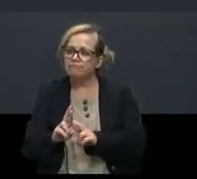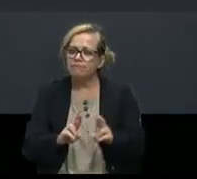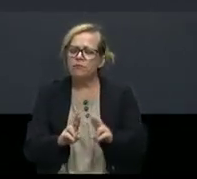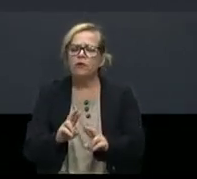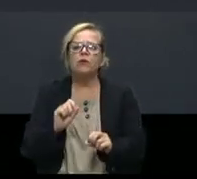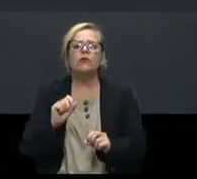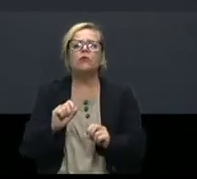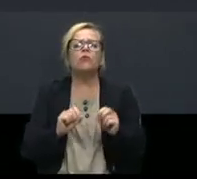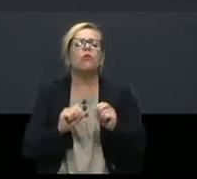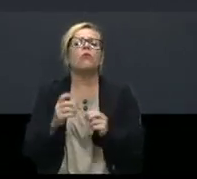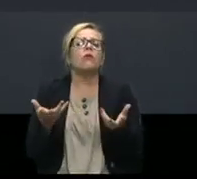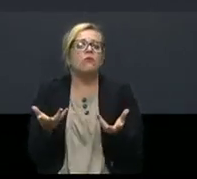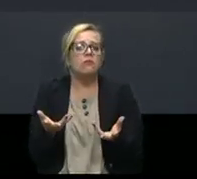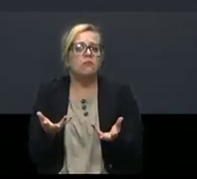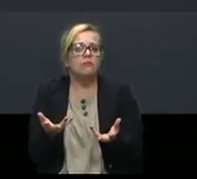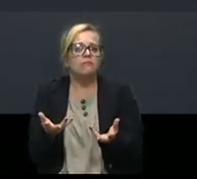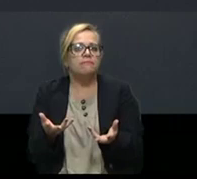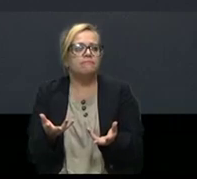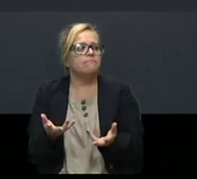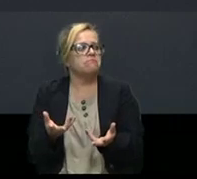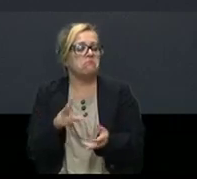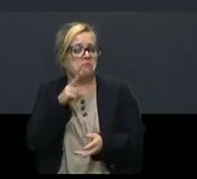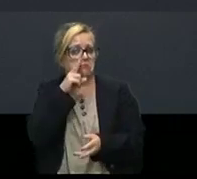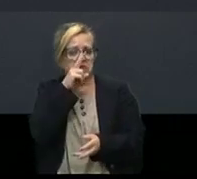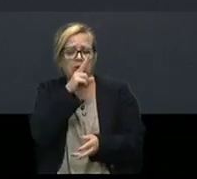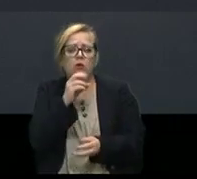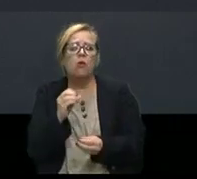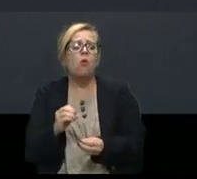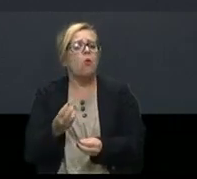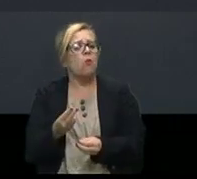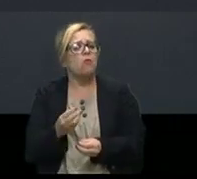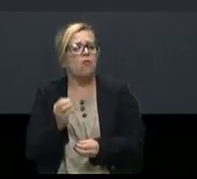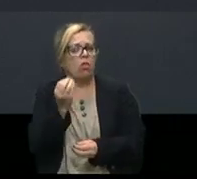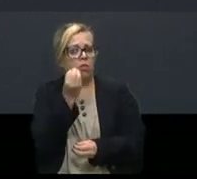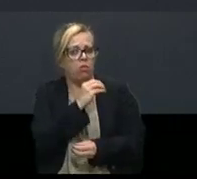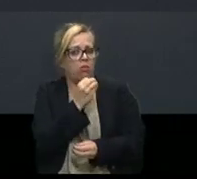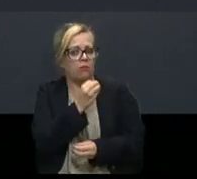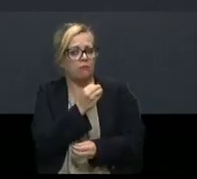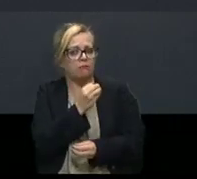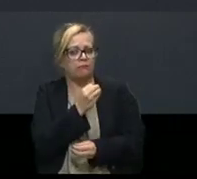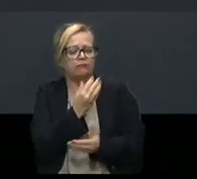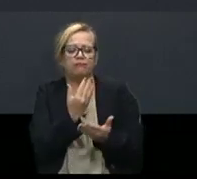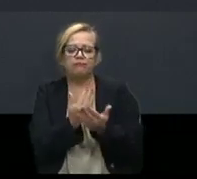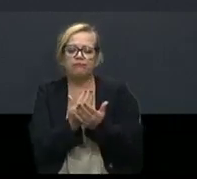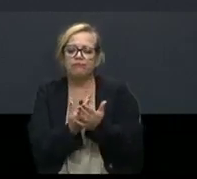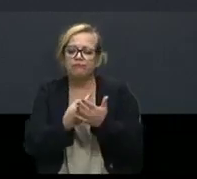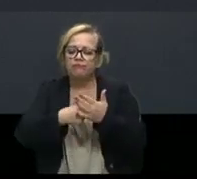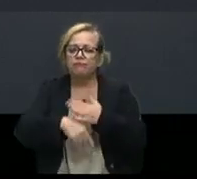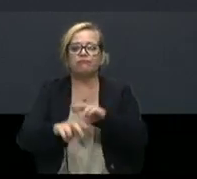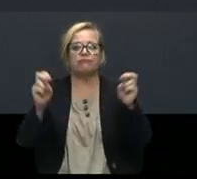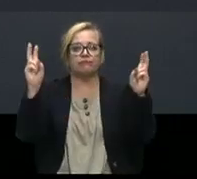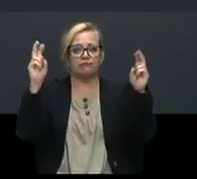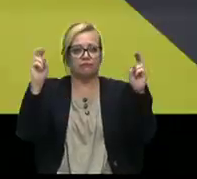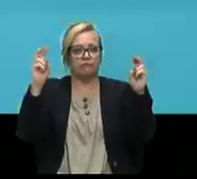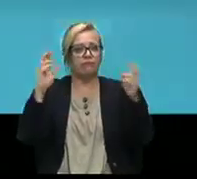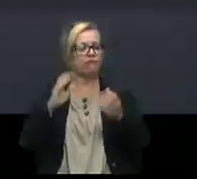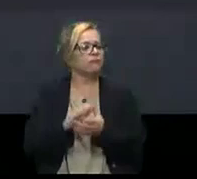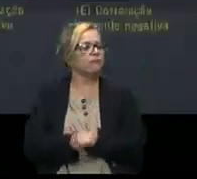que tipo de correlação é? E seria forte ou fraca? Vamos aprofundar esse assunto nessa